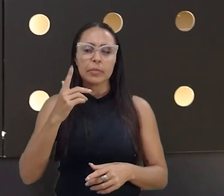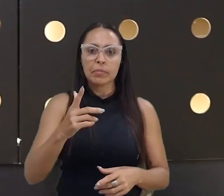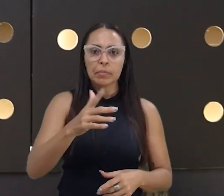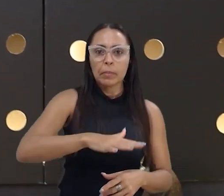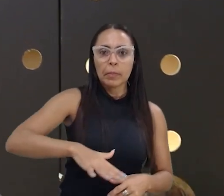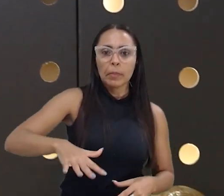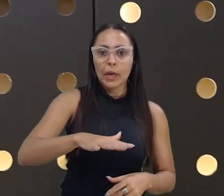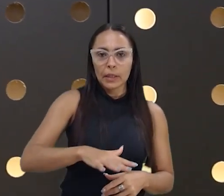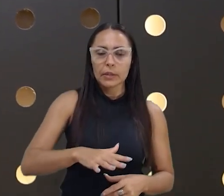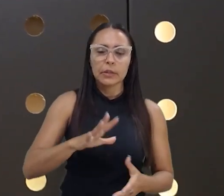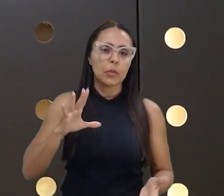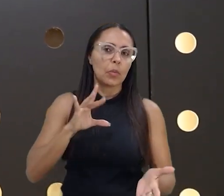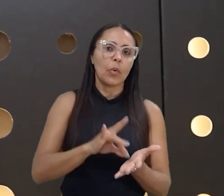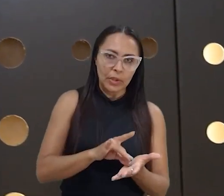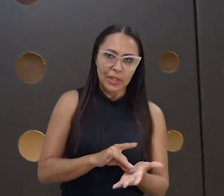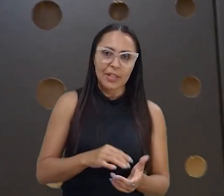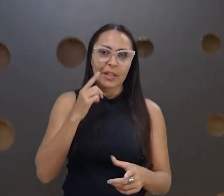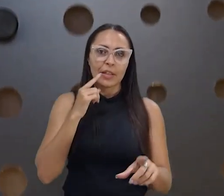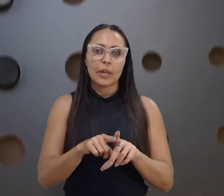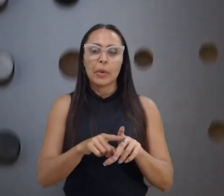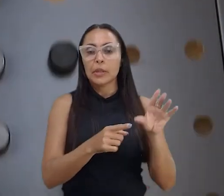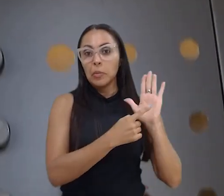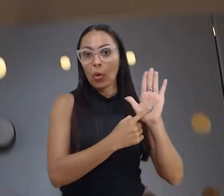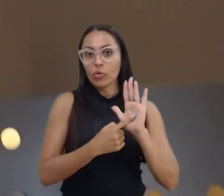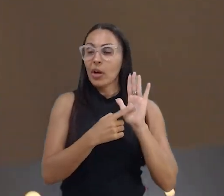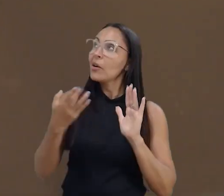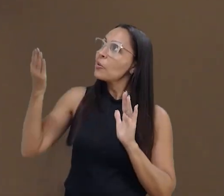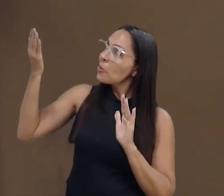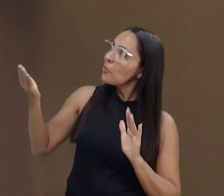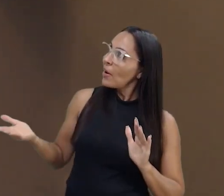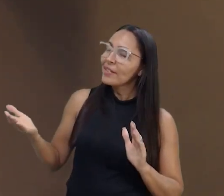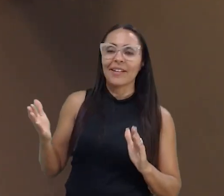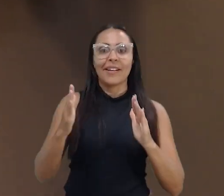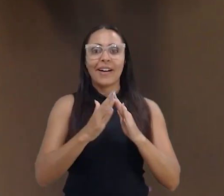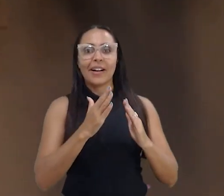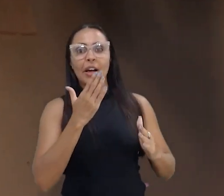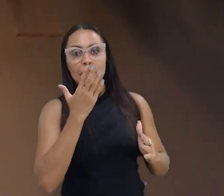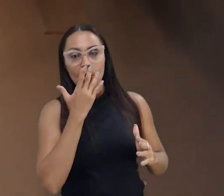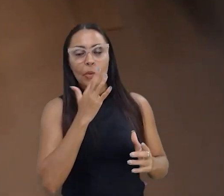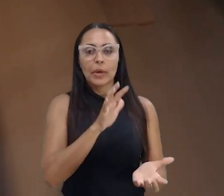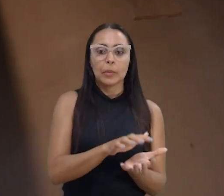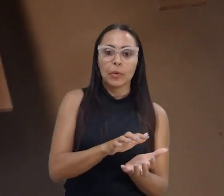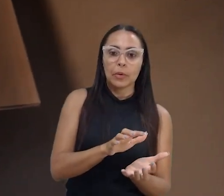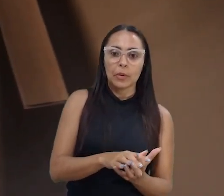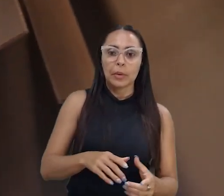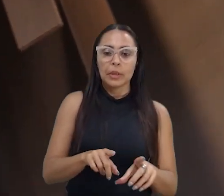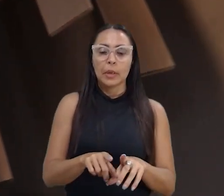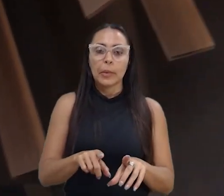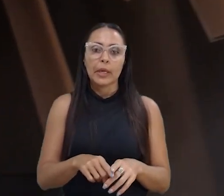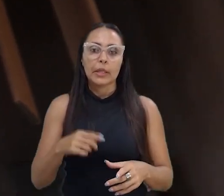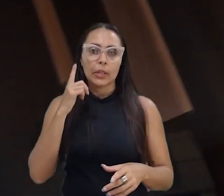mais imponentes, que eu diria espaços como de mostras como essa, que é a Casa Cor Pernambuco, mas temos tantas outras. Temos a Rio Mar